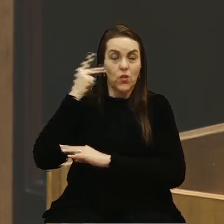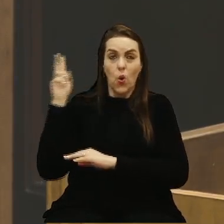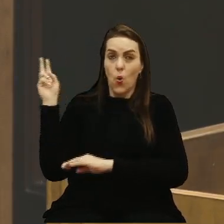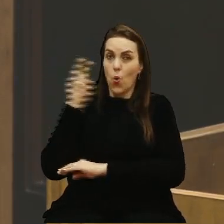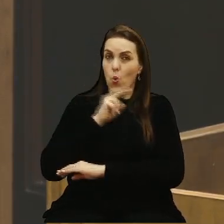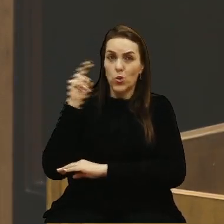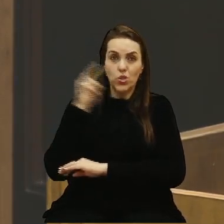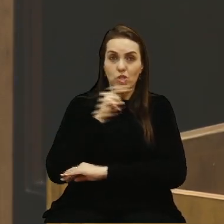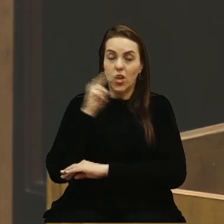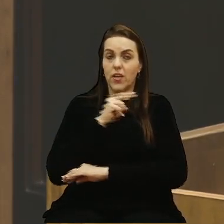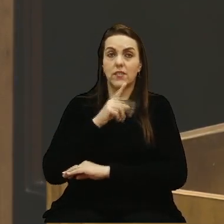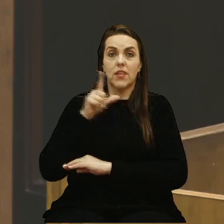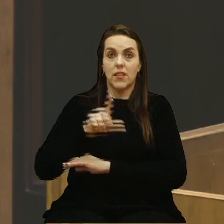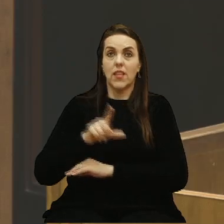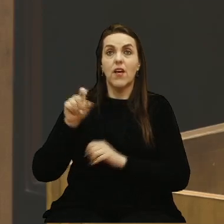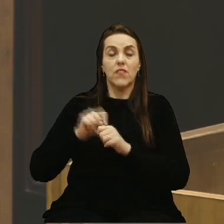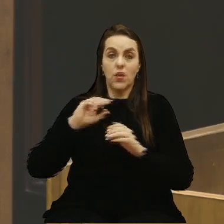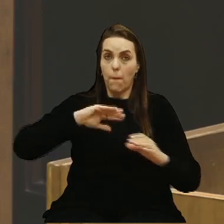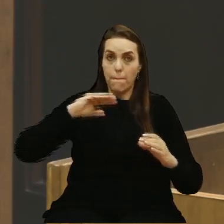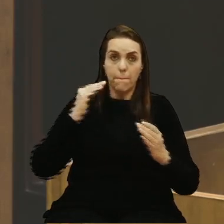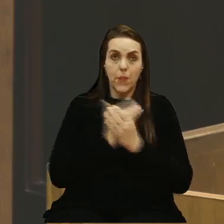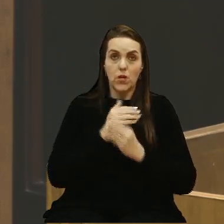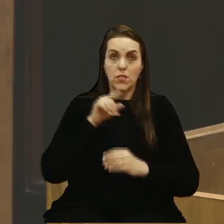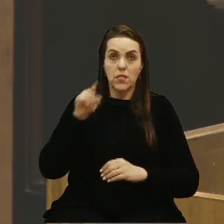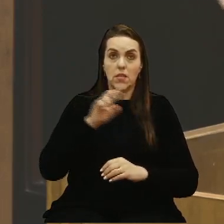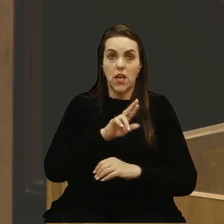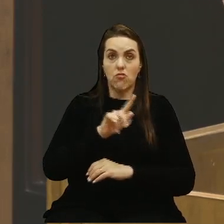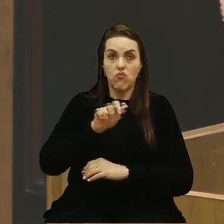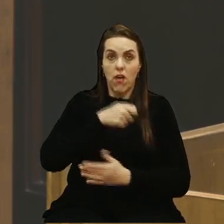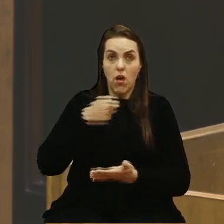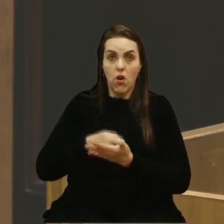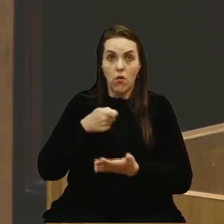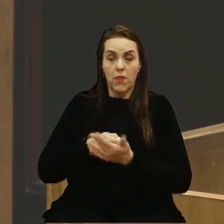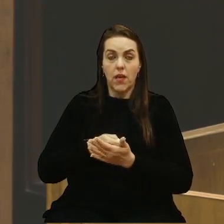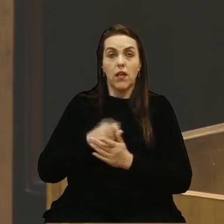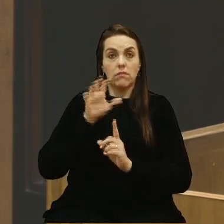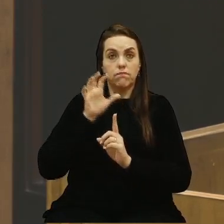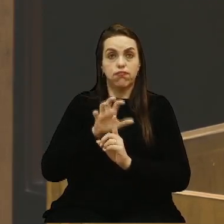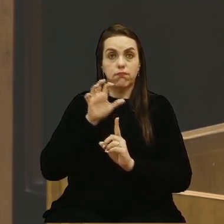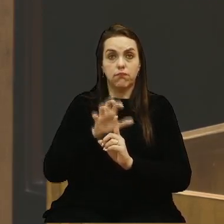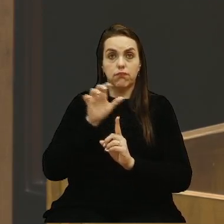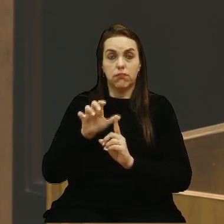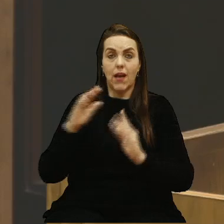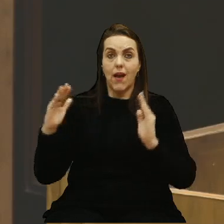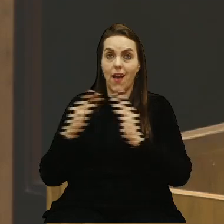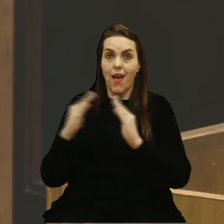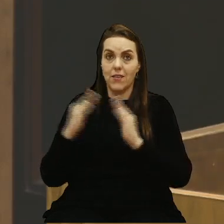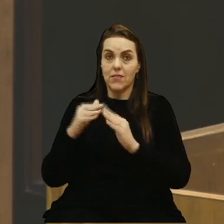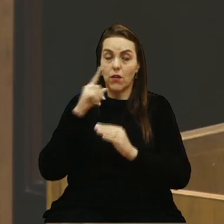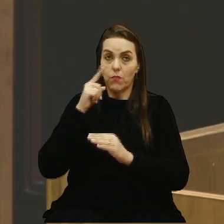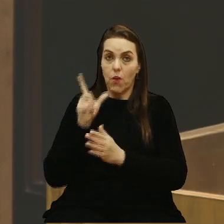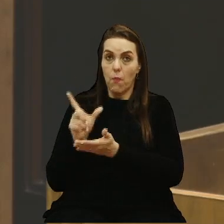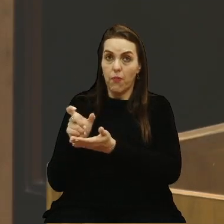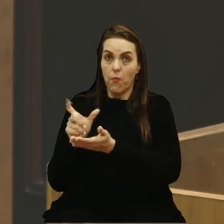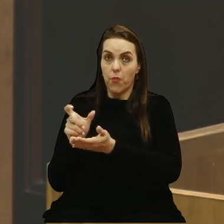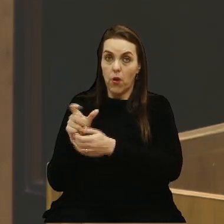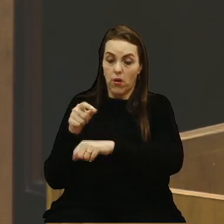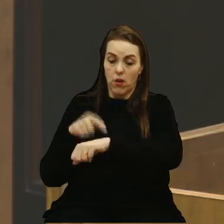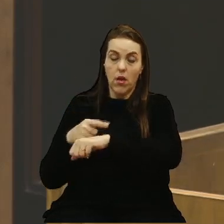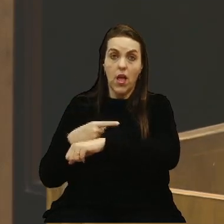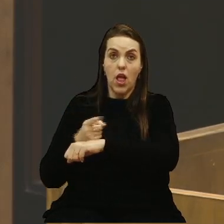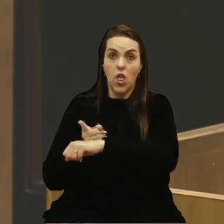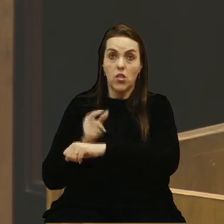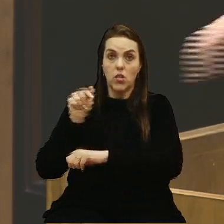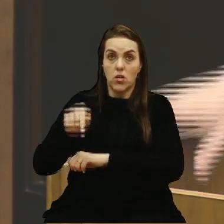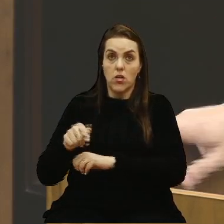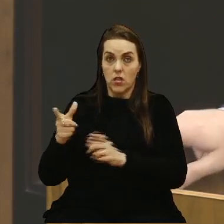órgão que processe a RGE com uma obrigação de fazer para que force a empresa a ir até as casas e medir os relógios. E tenho certeza, vereador